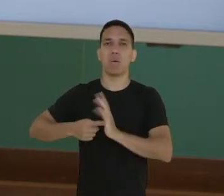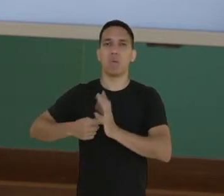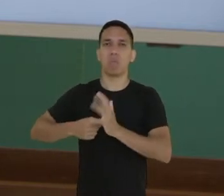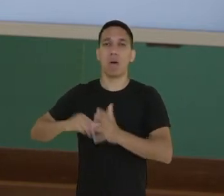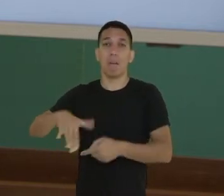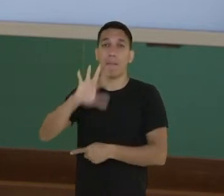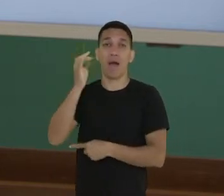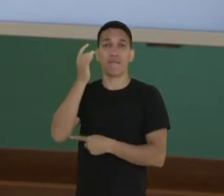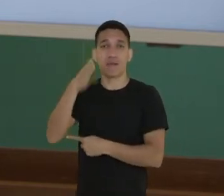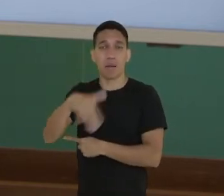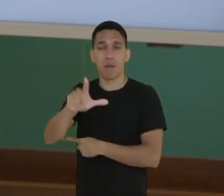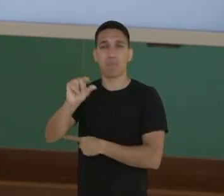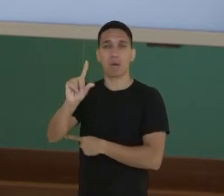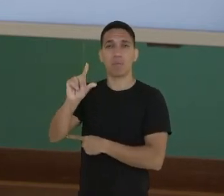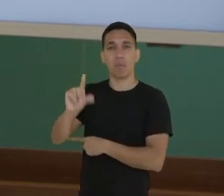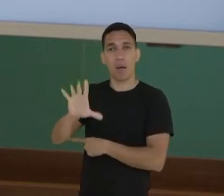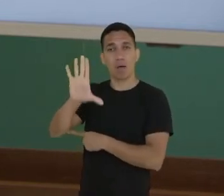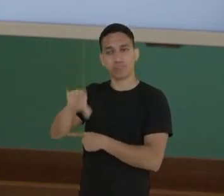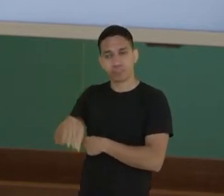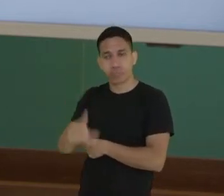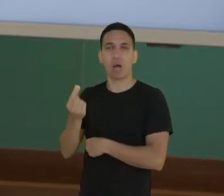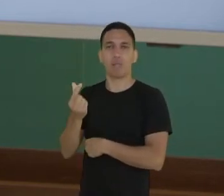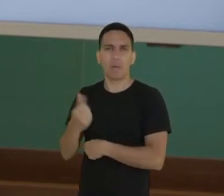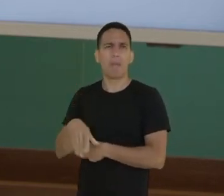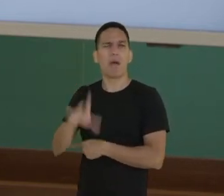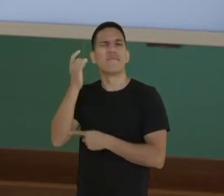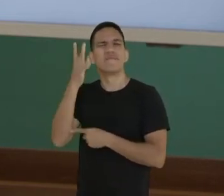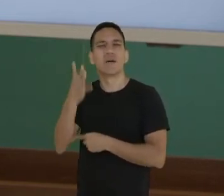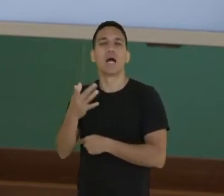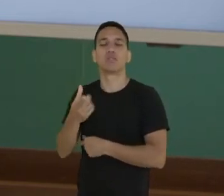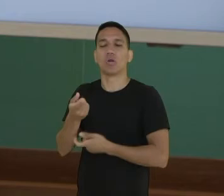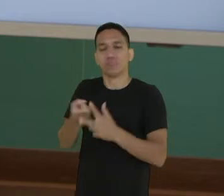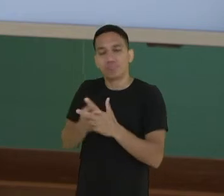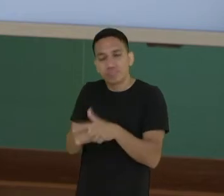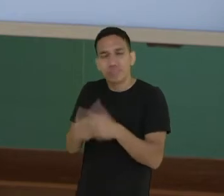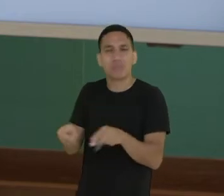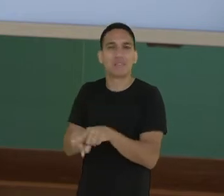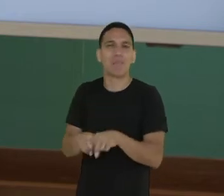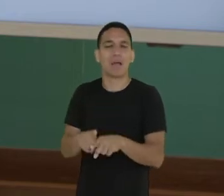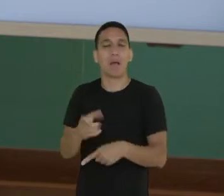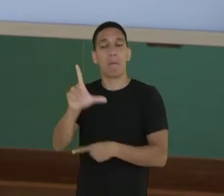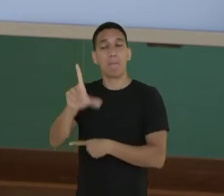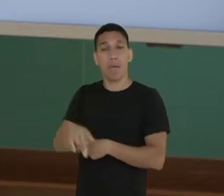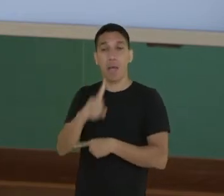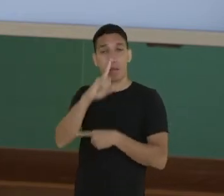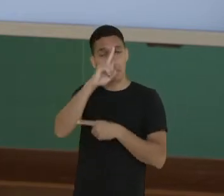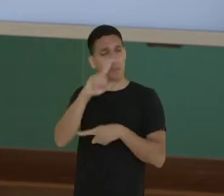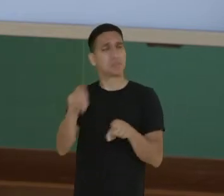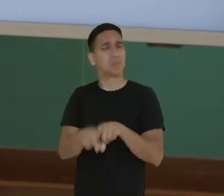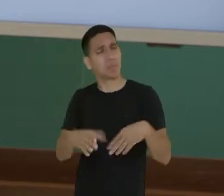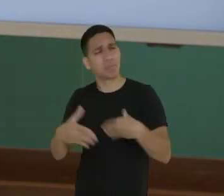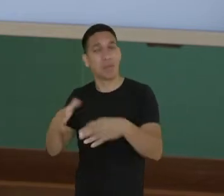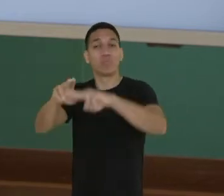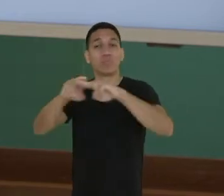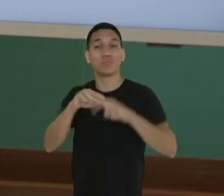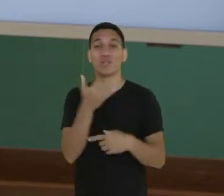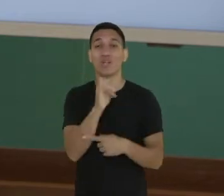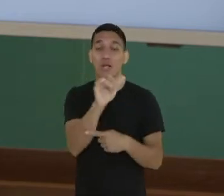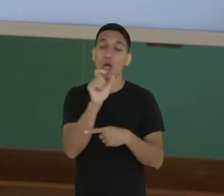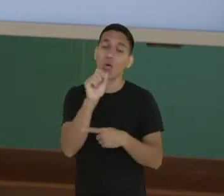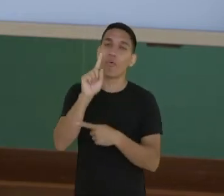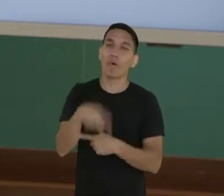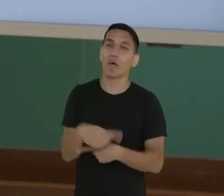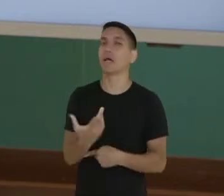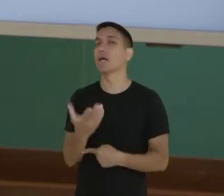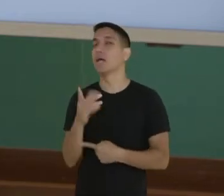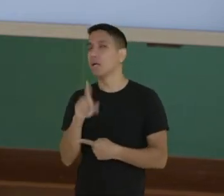barato, muito mais fácil de fazer manutenção, menos riscos e assim por diante. Então a energia elétrica é uma energia coringa, porque ela existe